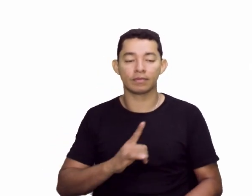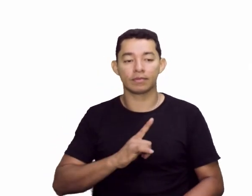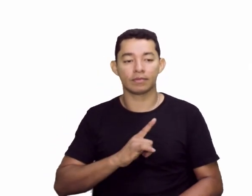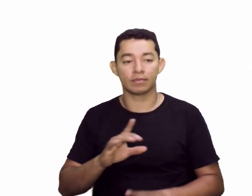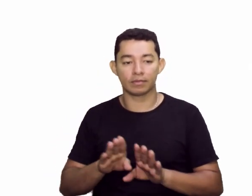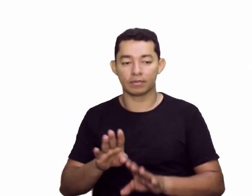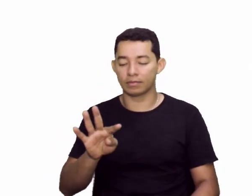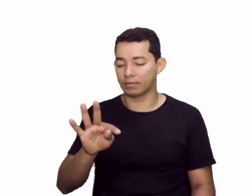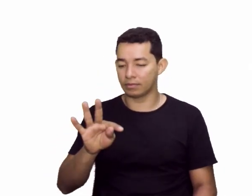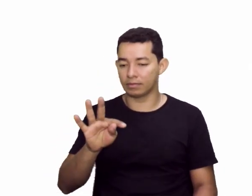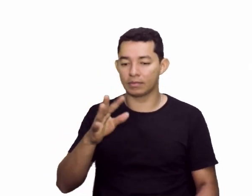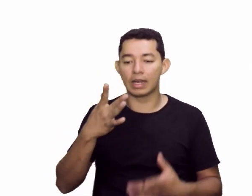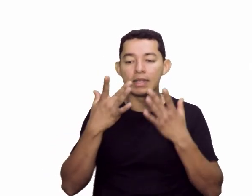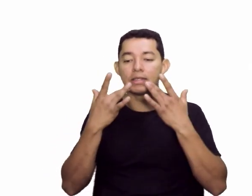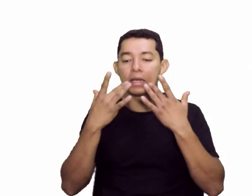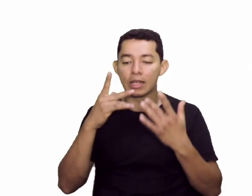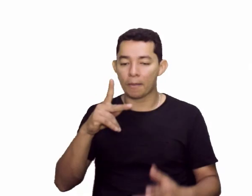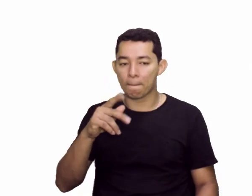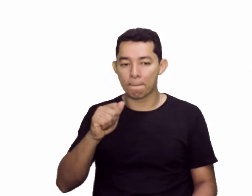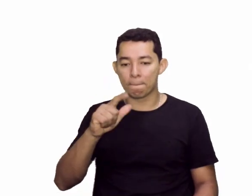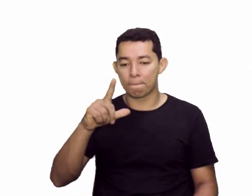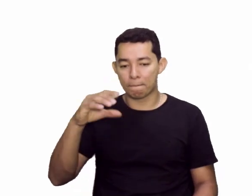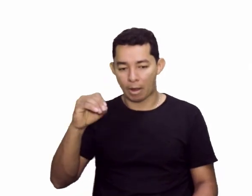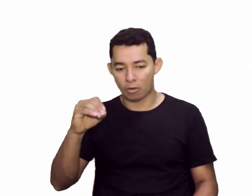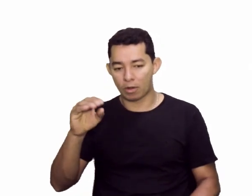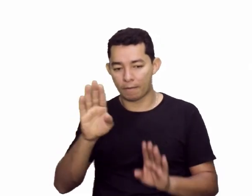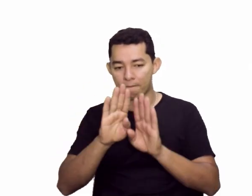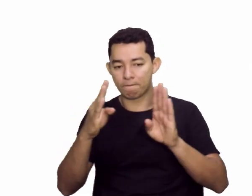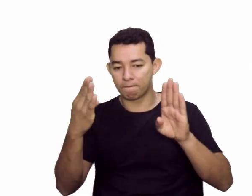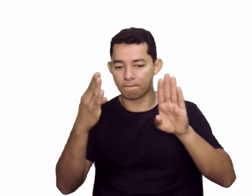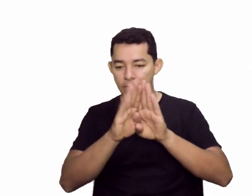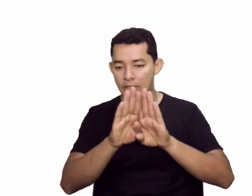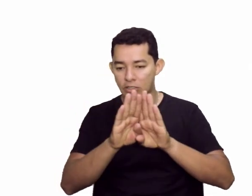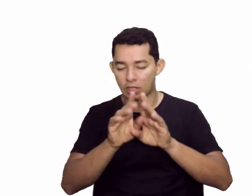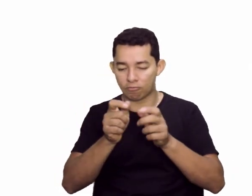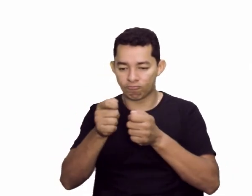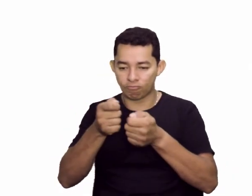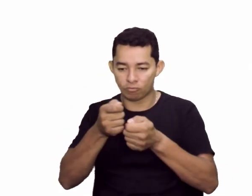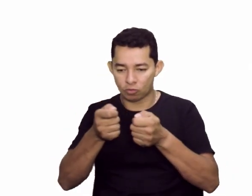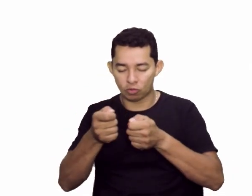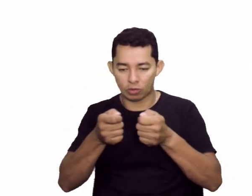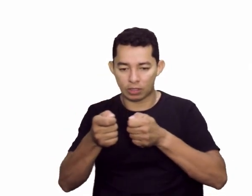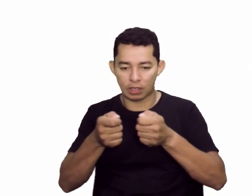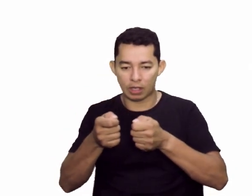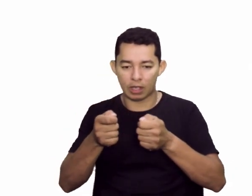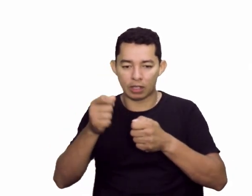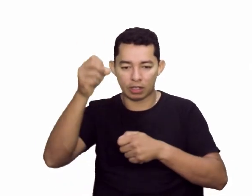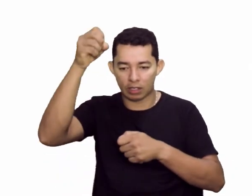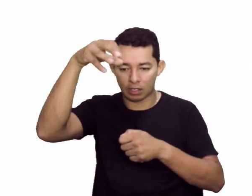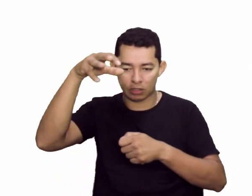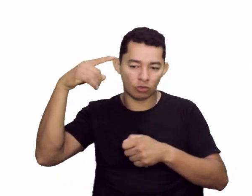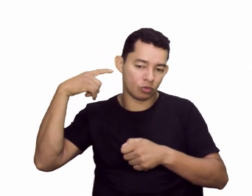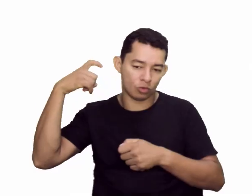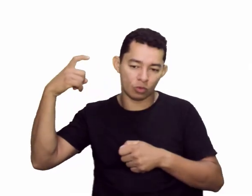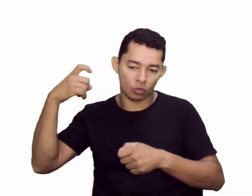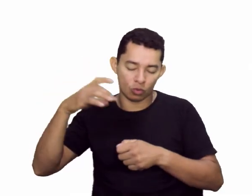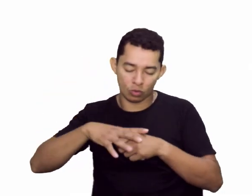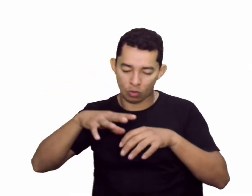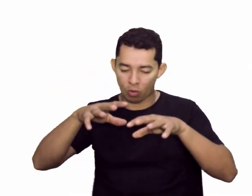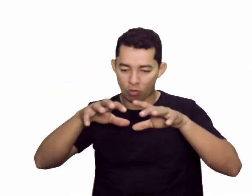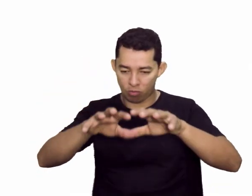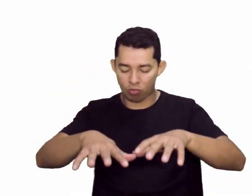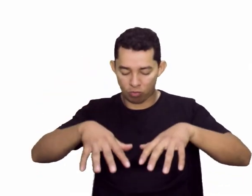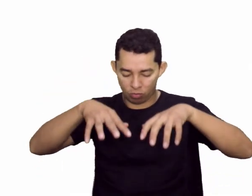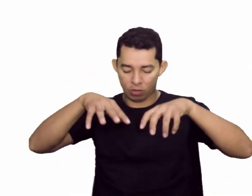de palco é um teatro fechado, controlado, a luz, o som e o cenário. A plateia fica em silêncio,